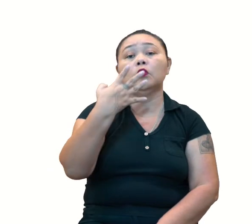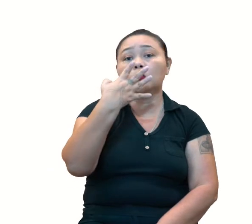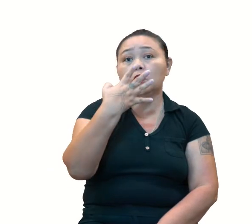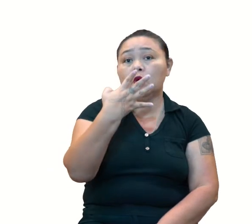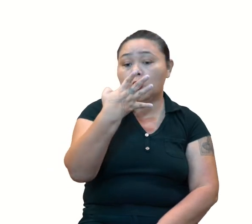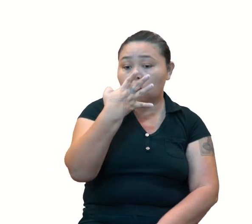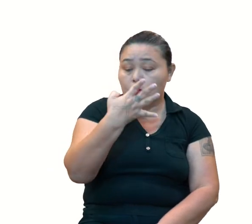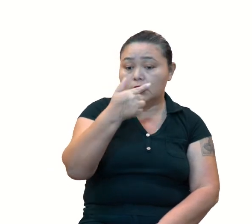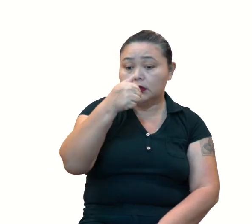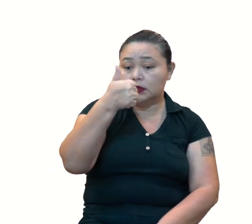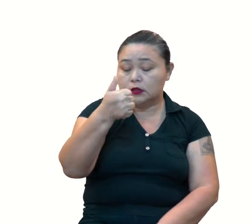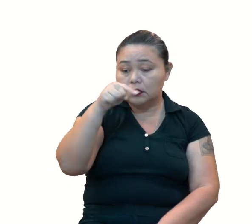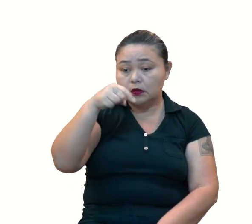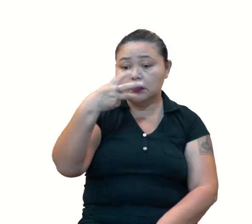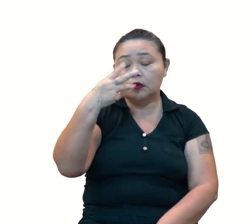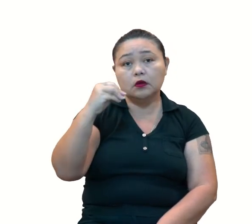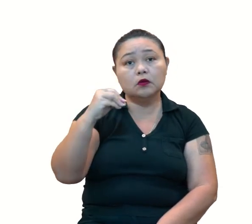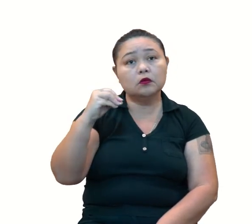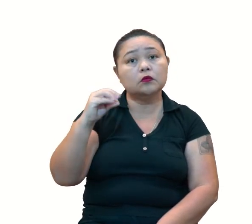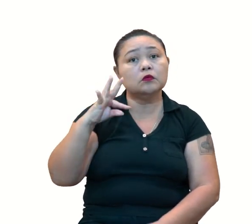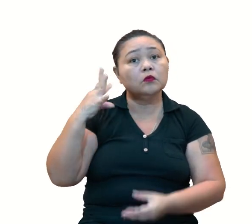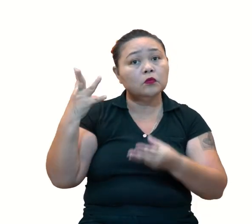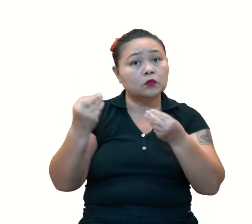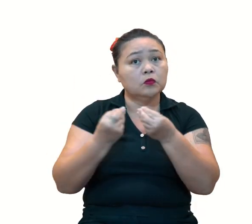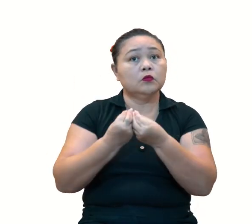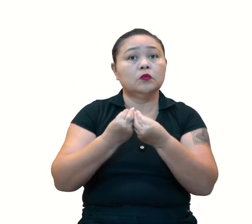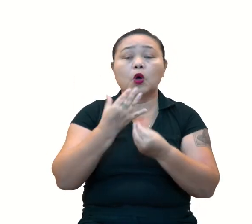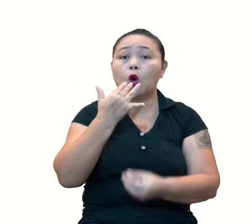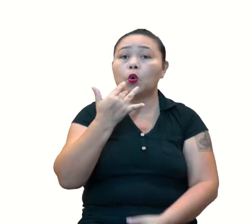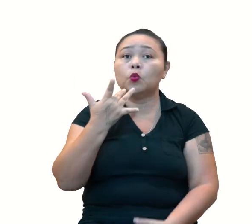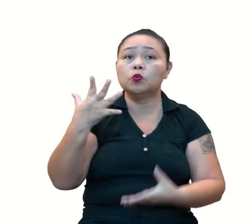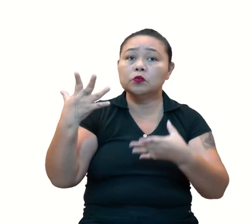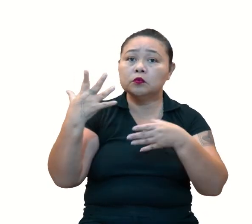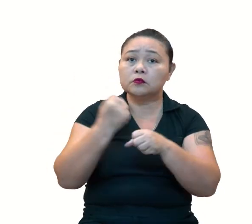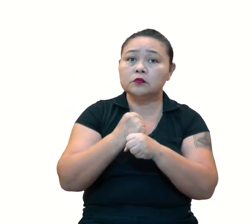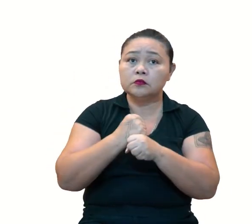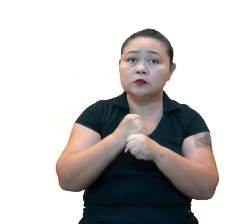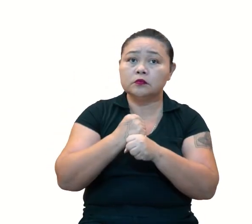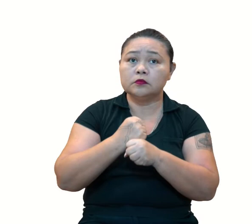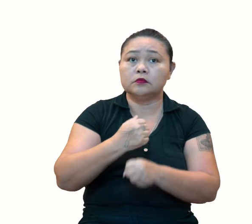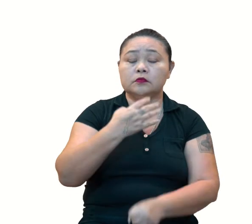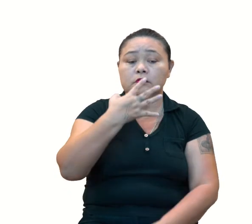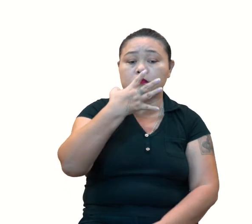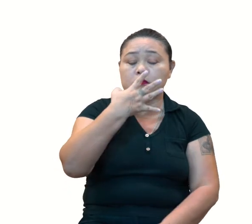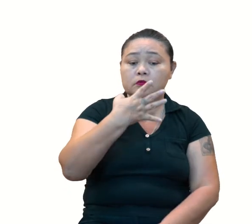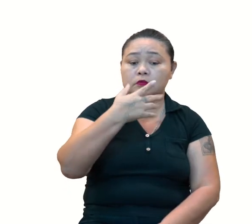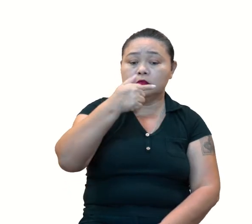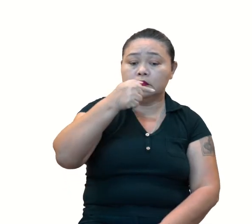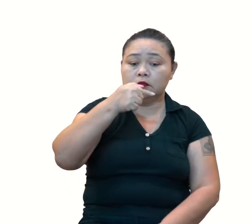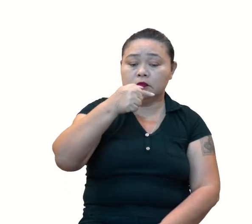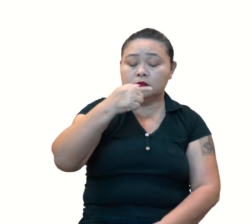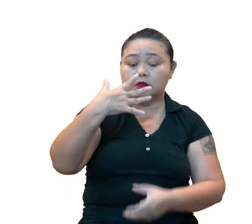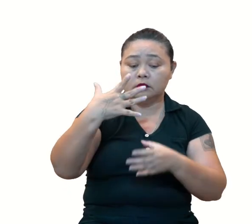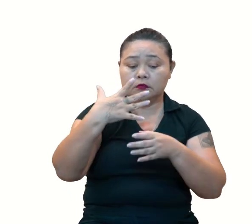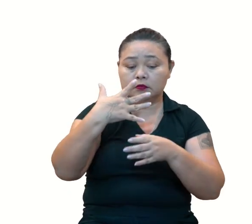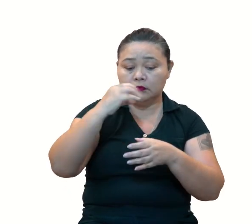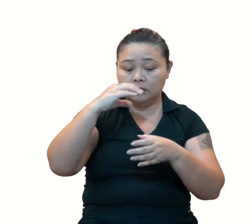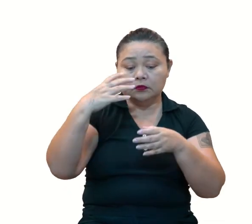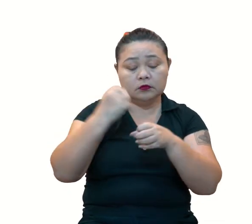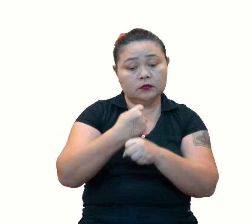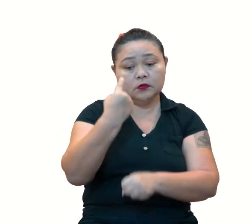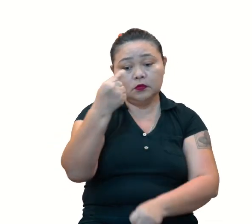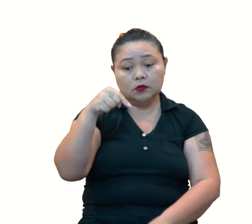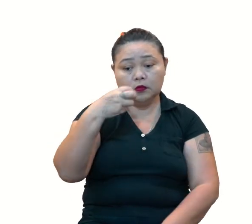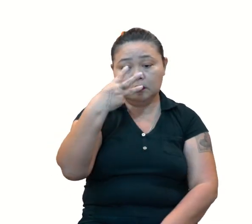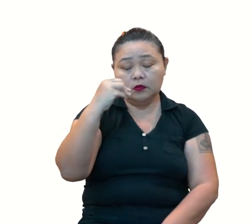471,30, né? A altura total, vou botar até de outra corzinha aqui, vai ser 470 mais 1,30,